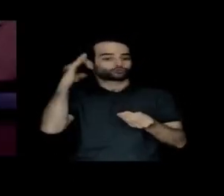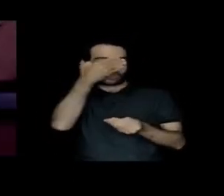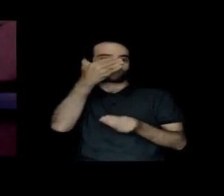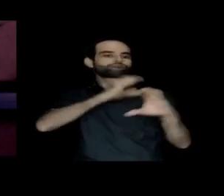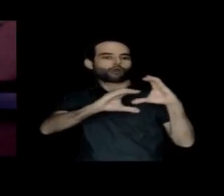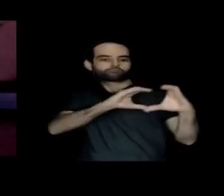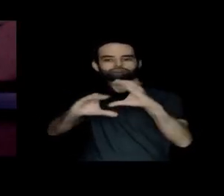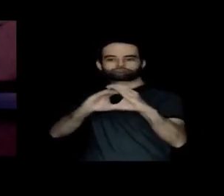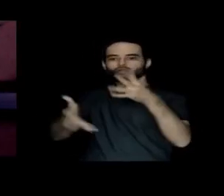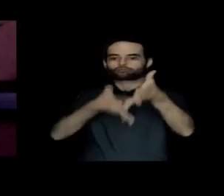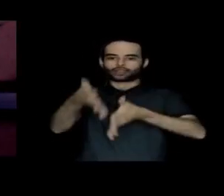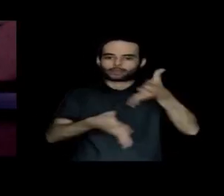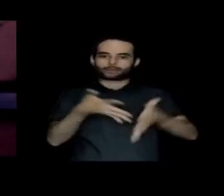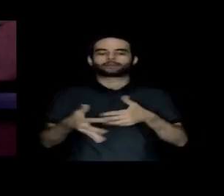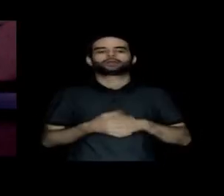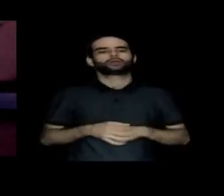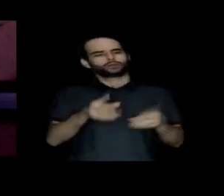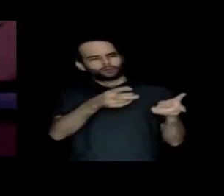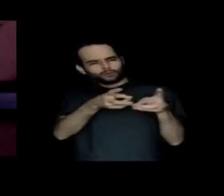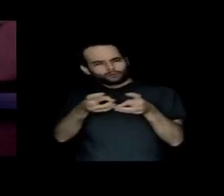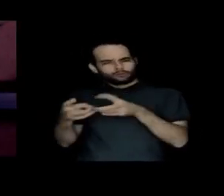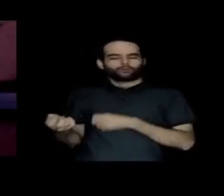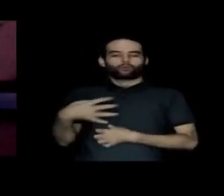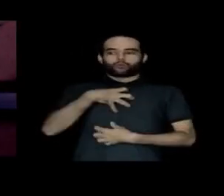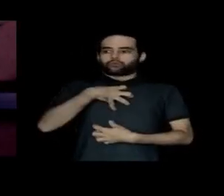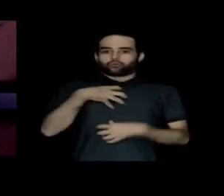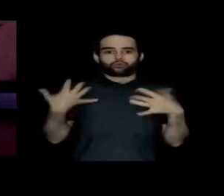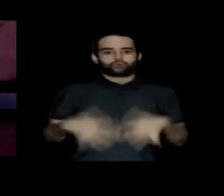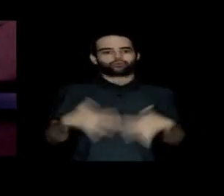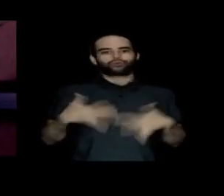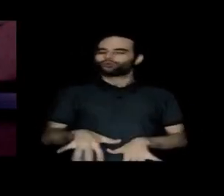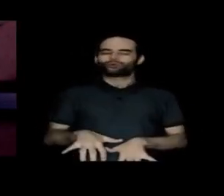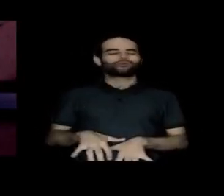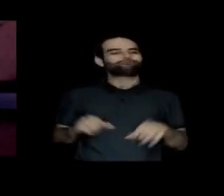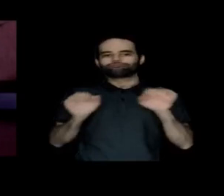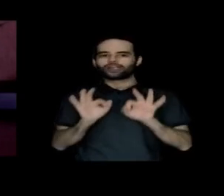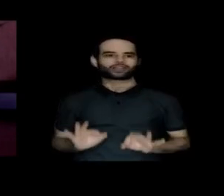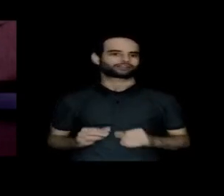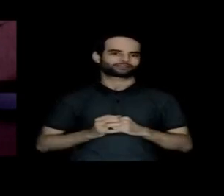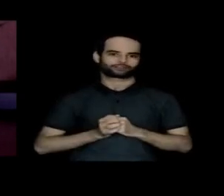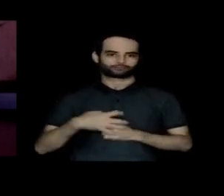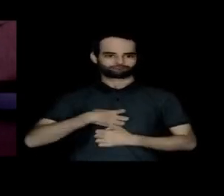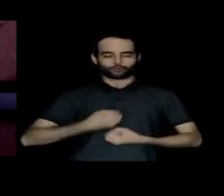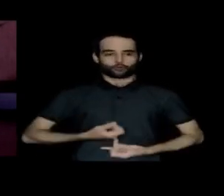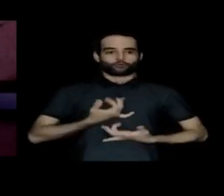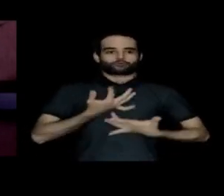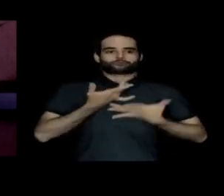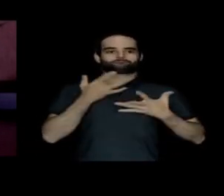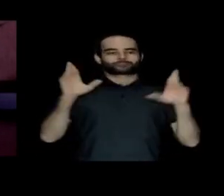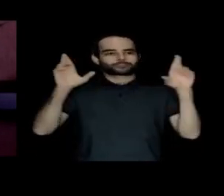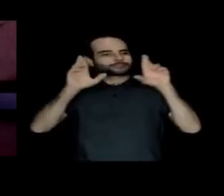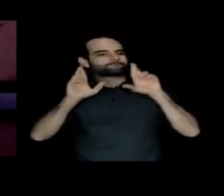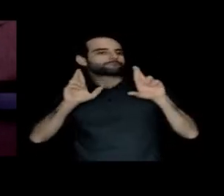se comunicavam com Libras, estavam se comunicando, e me fortifiquei,